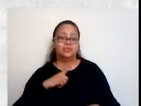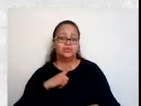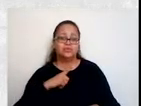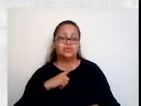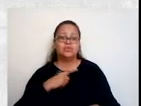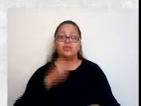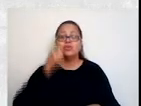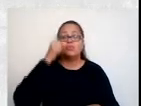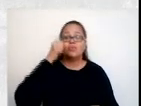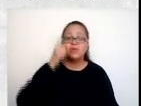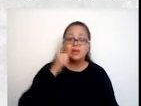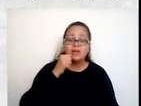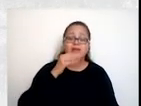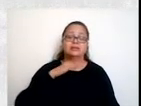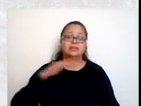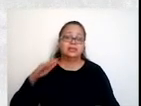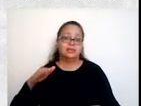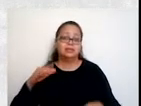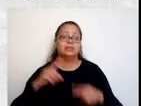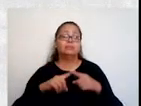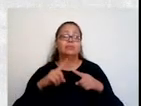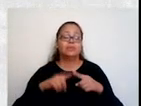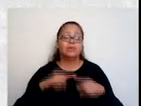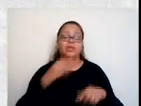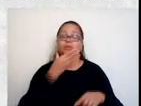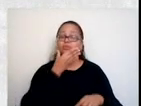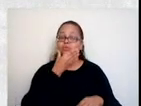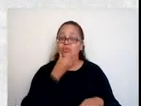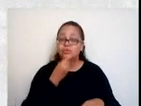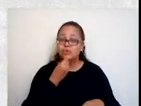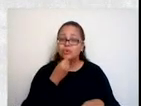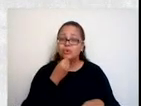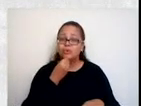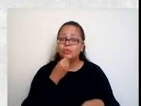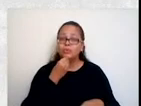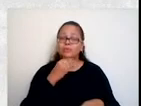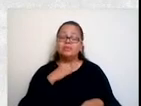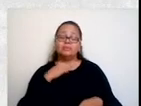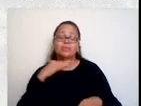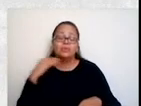e crianças. Muitos homens morreram no combate e esses